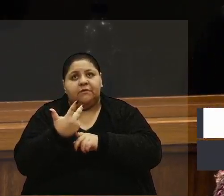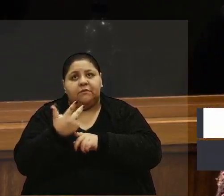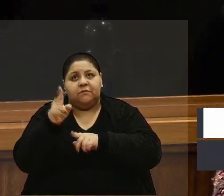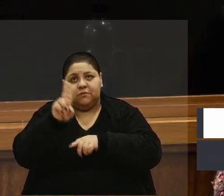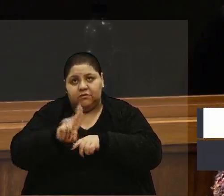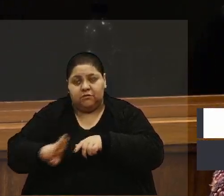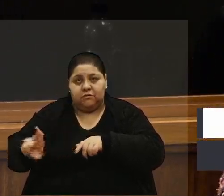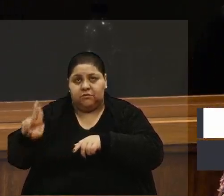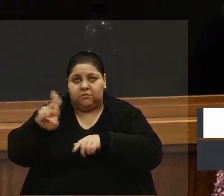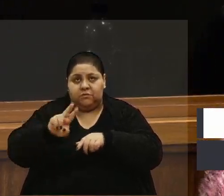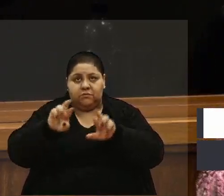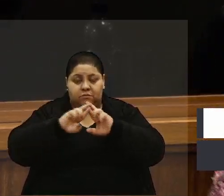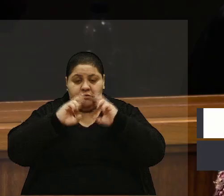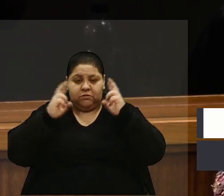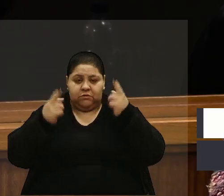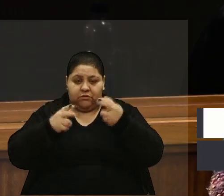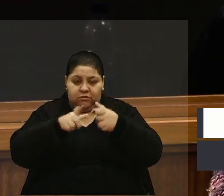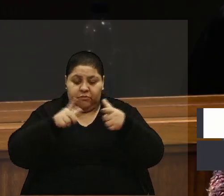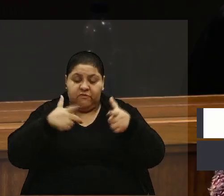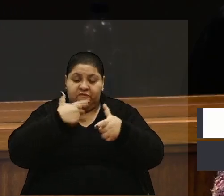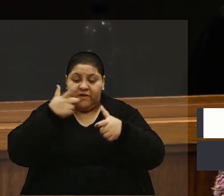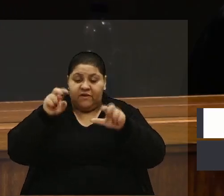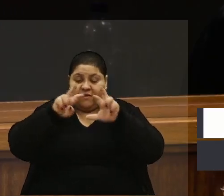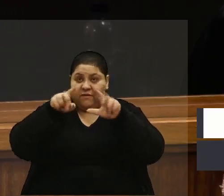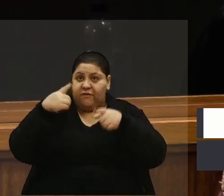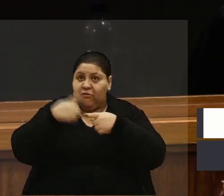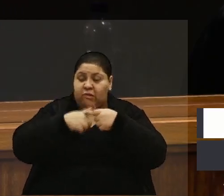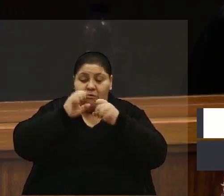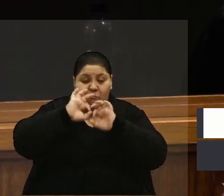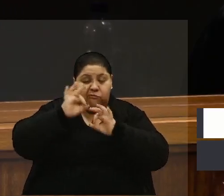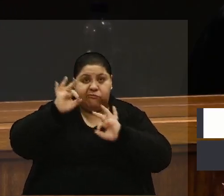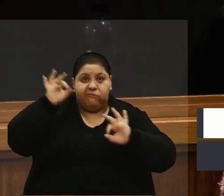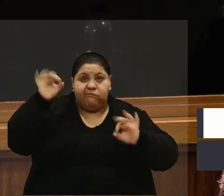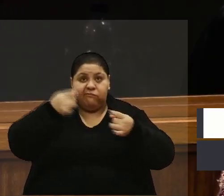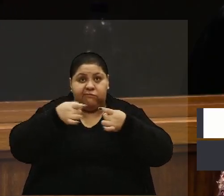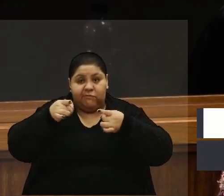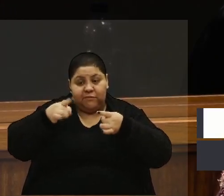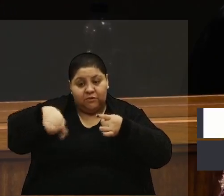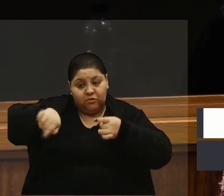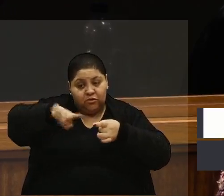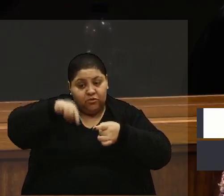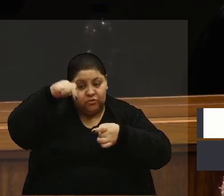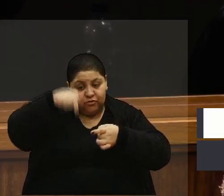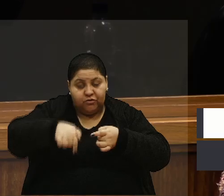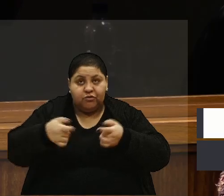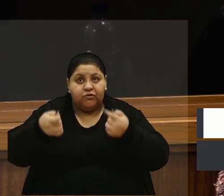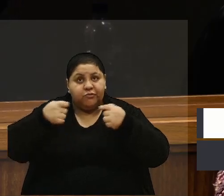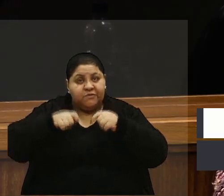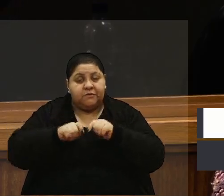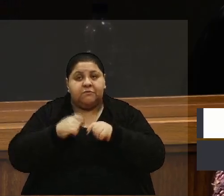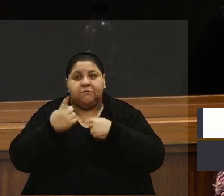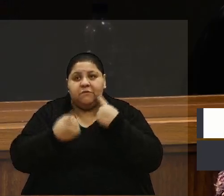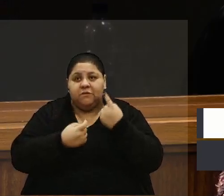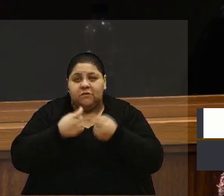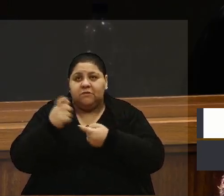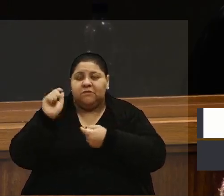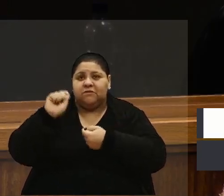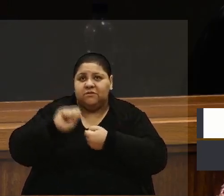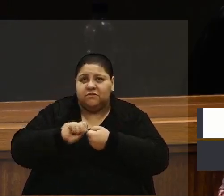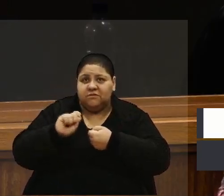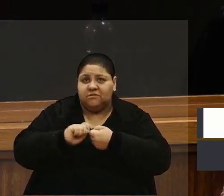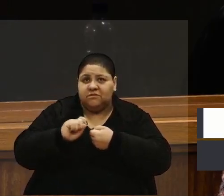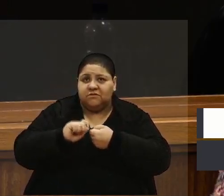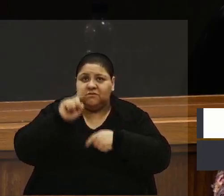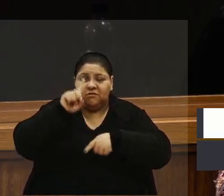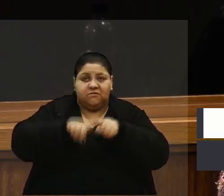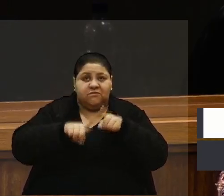grande expediente amanhã daí para falar desse assunto, porque é muita coisa, mas nós precisamos, de alguma maneira, fazer com que aquelas